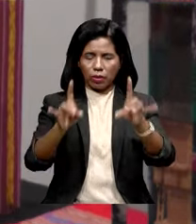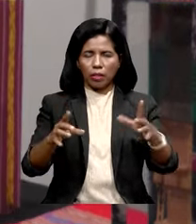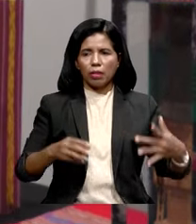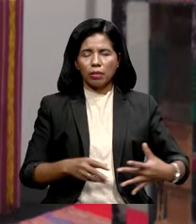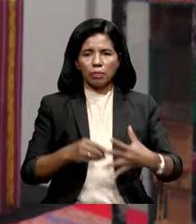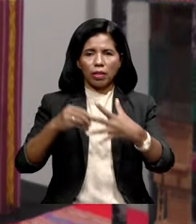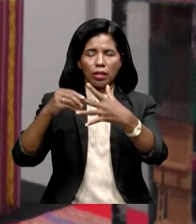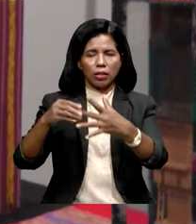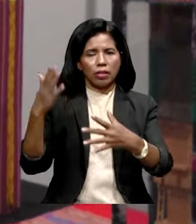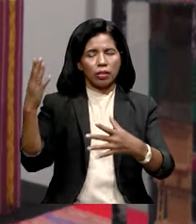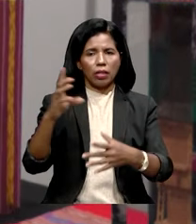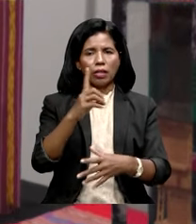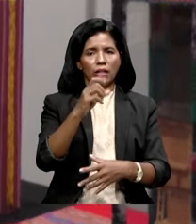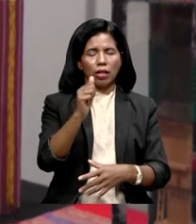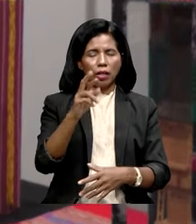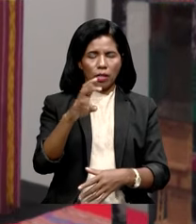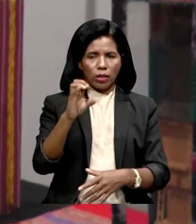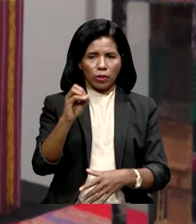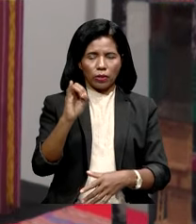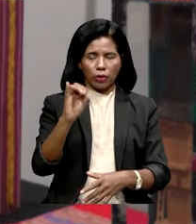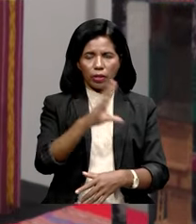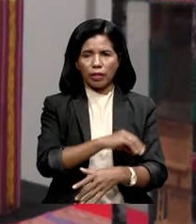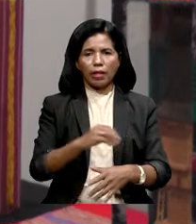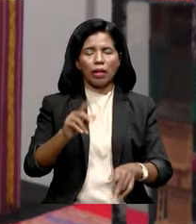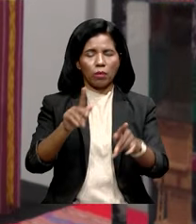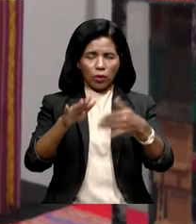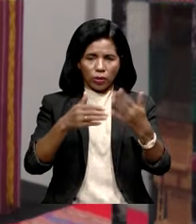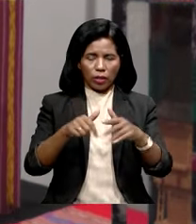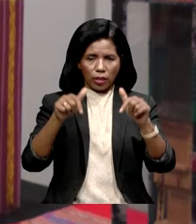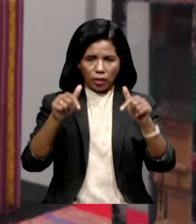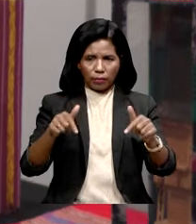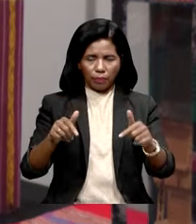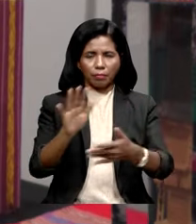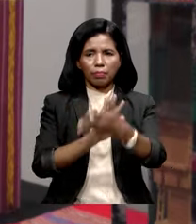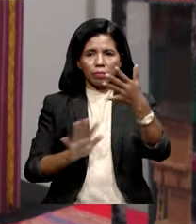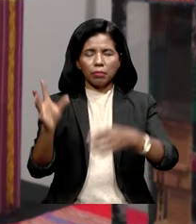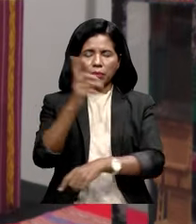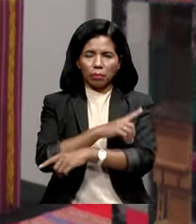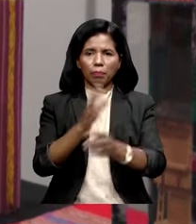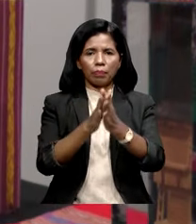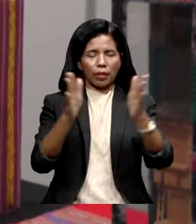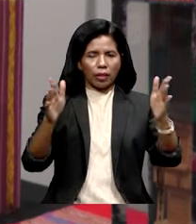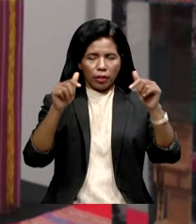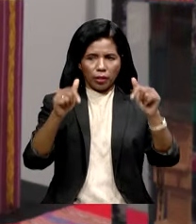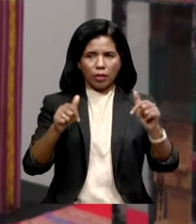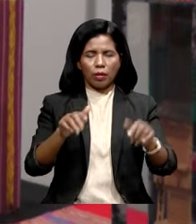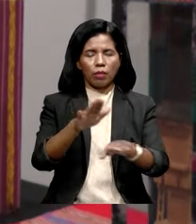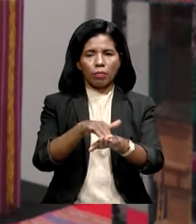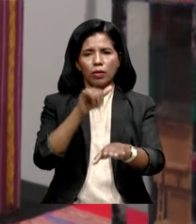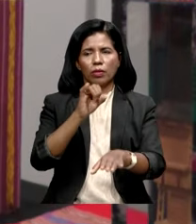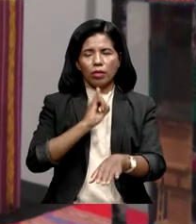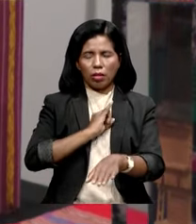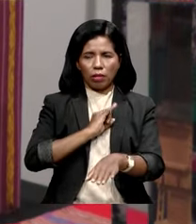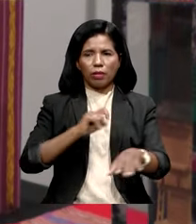e Darwin. Então, comunidade Sira Hototo Rene, a tu celebra loro voto Rene, e convida a Rao,